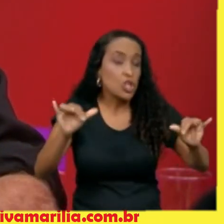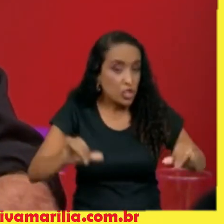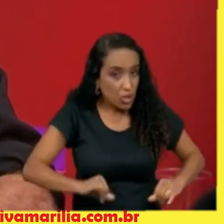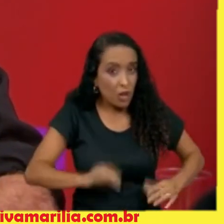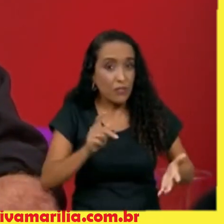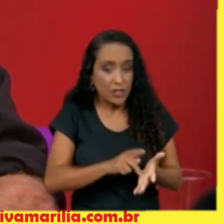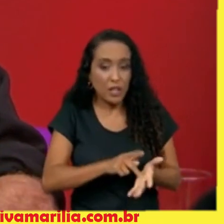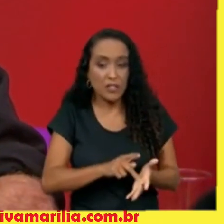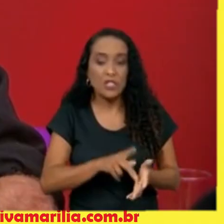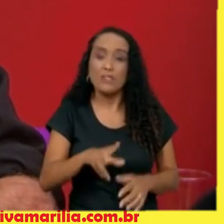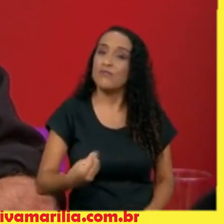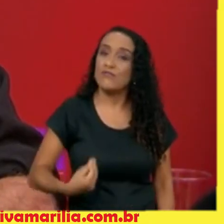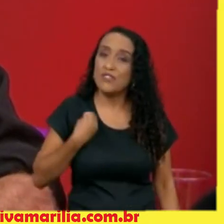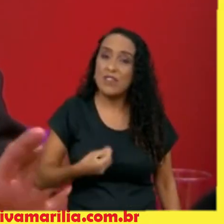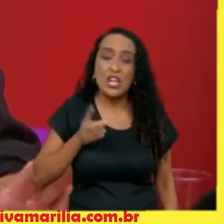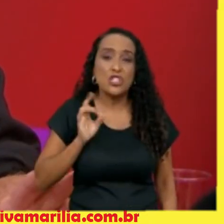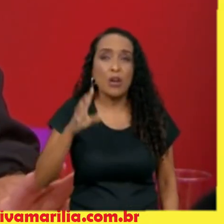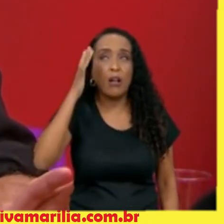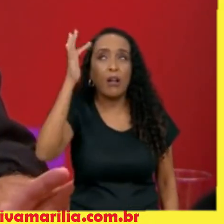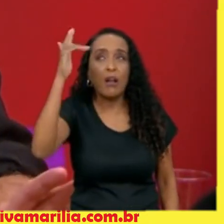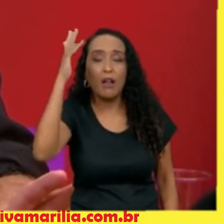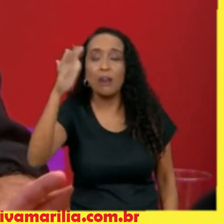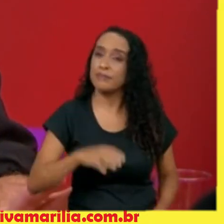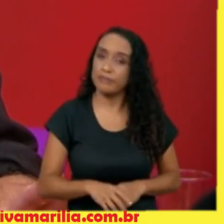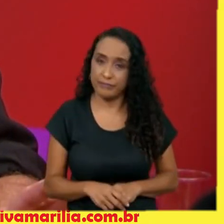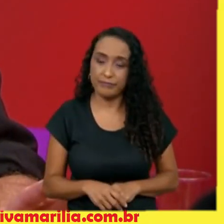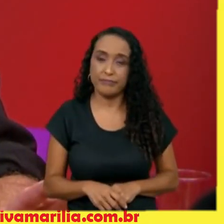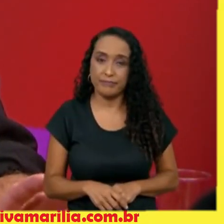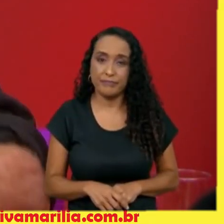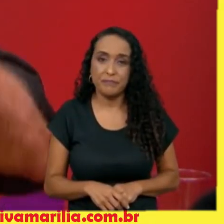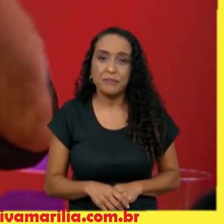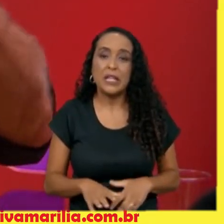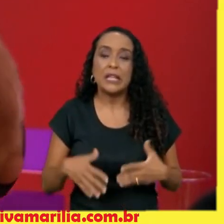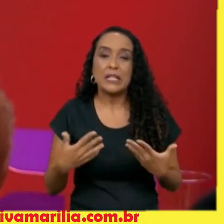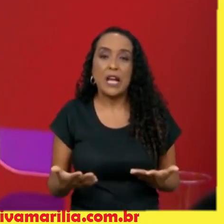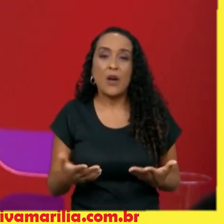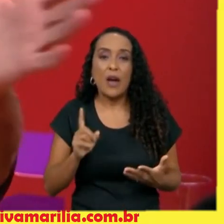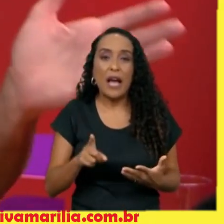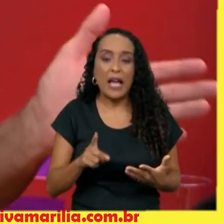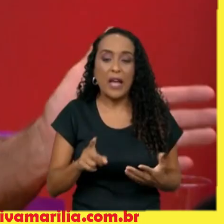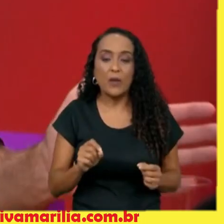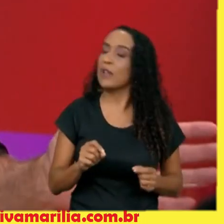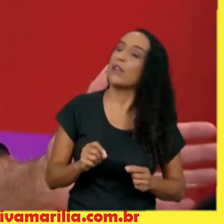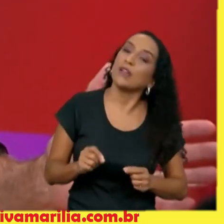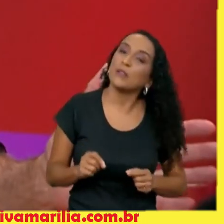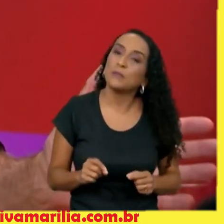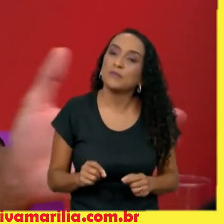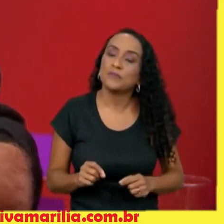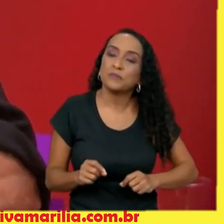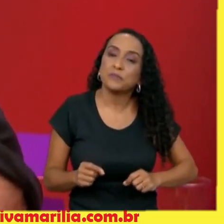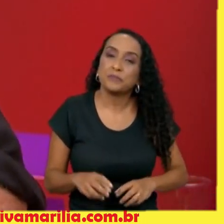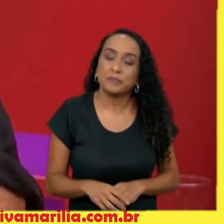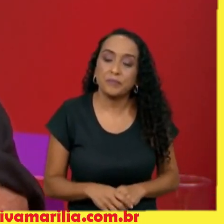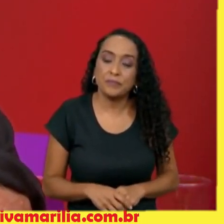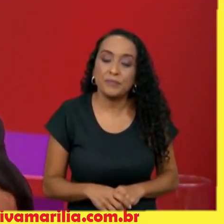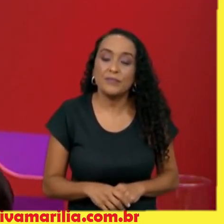você vai viver a sua vida na fantasia. É assim que os humanos fazem. Né? Para tornar palatável a única vida que se tem e tal,